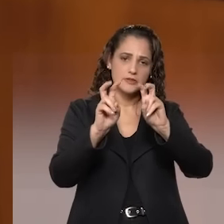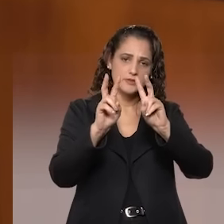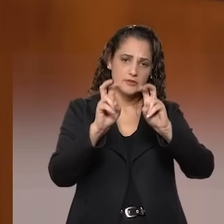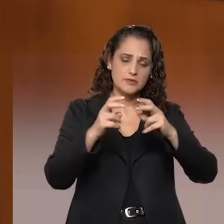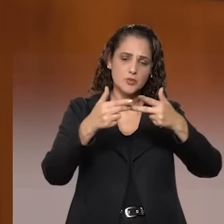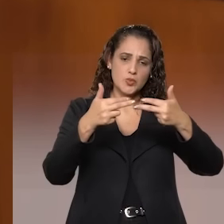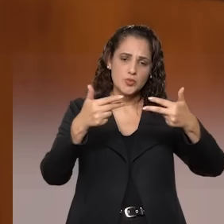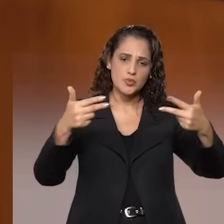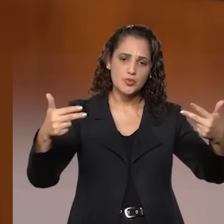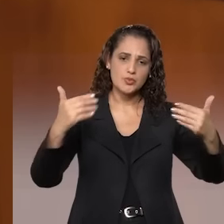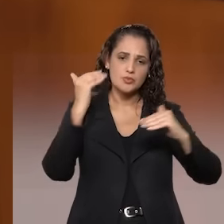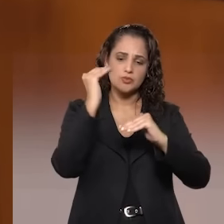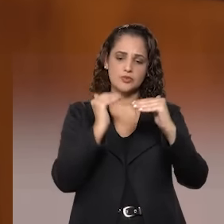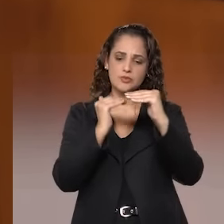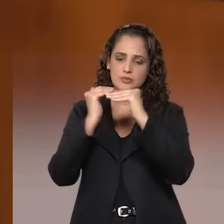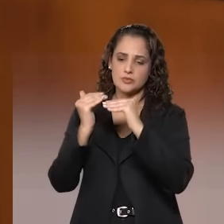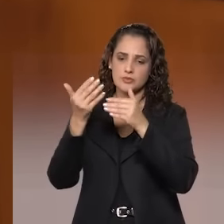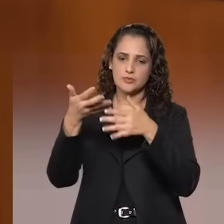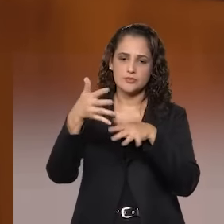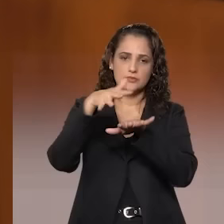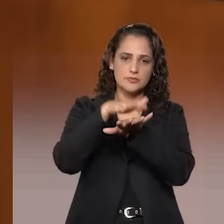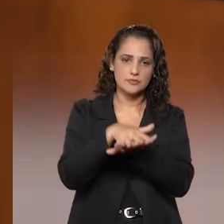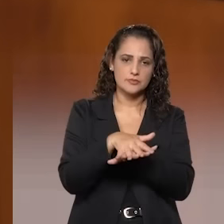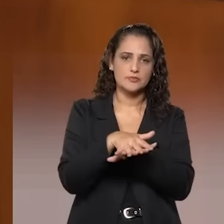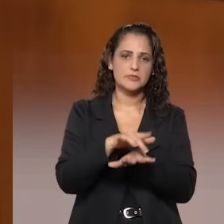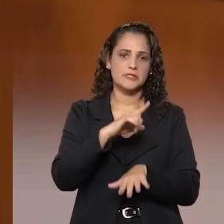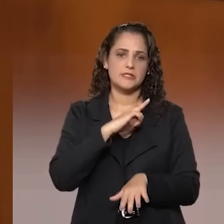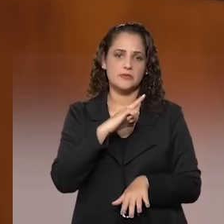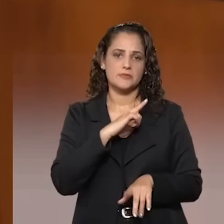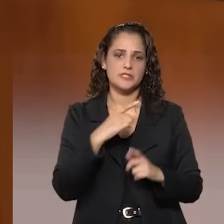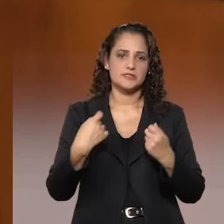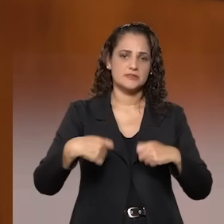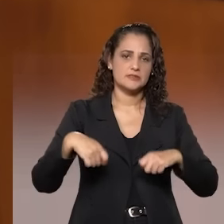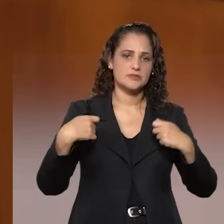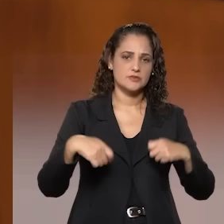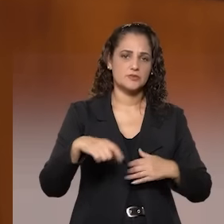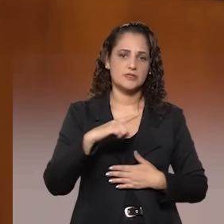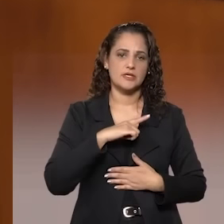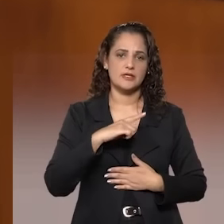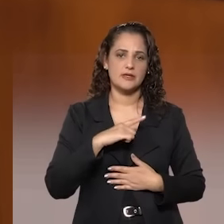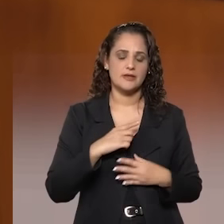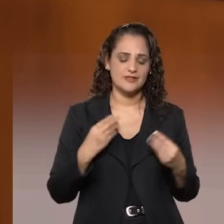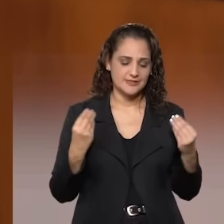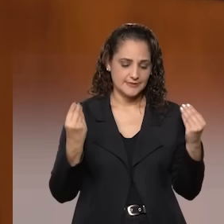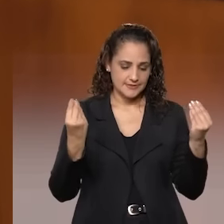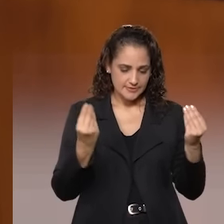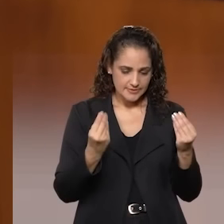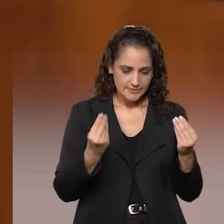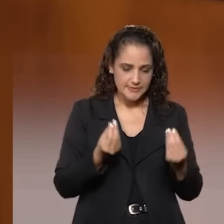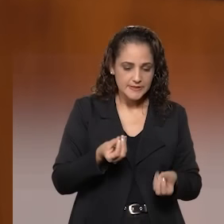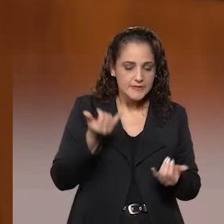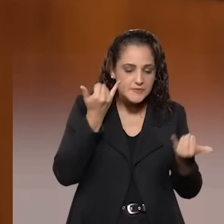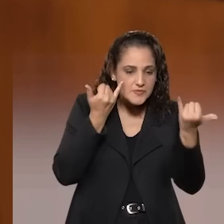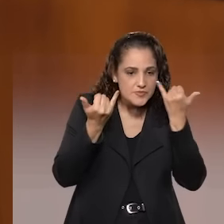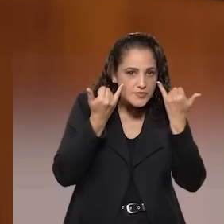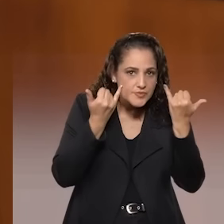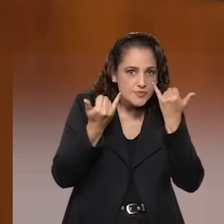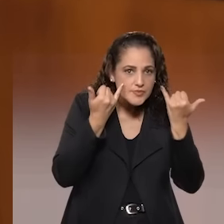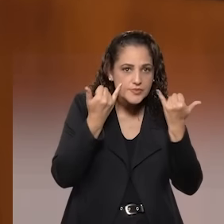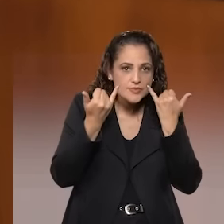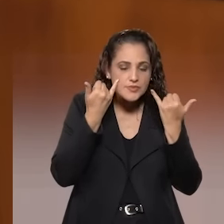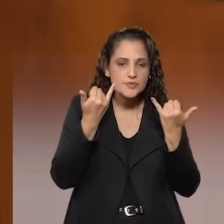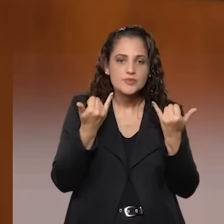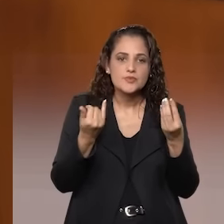ter essa esses dados muito bem eh obtidos antes da